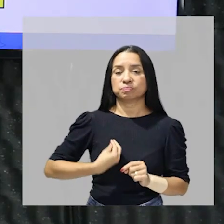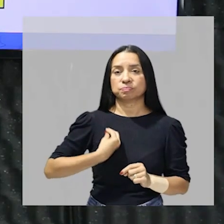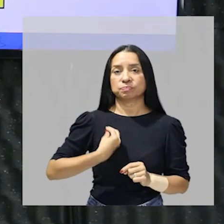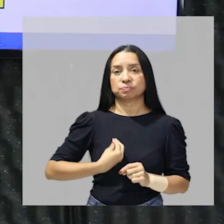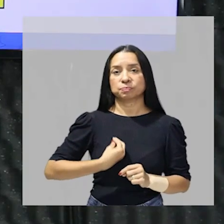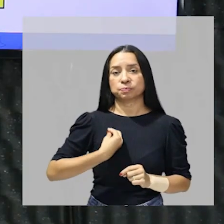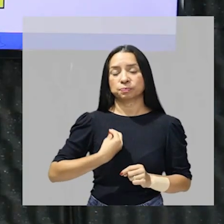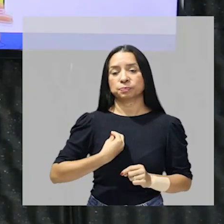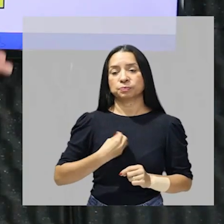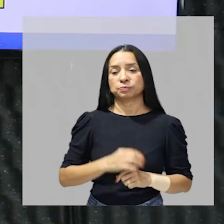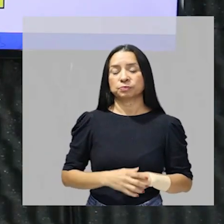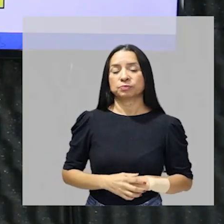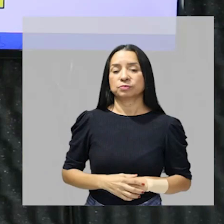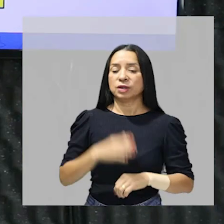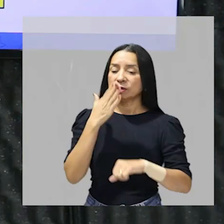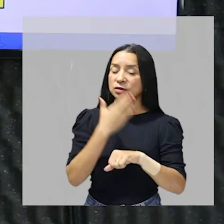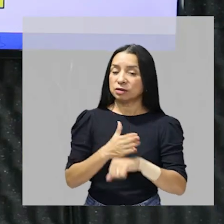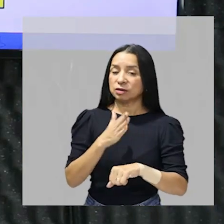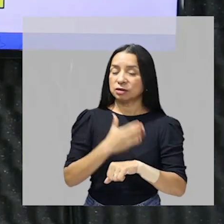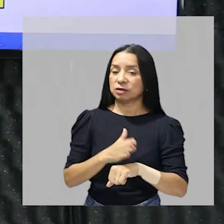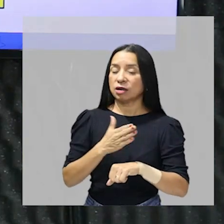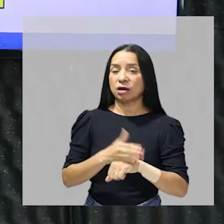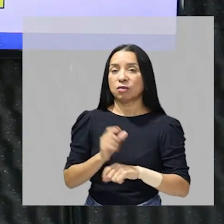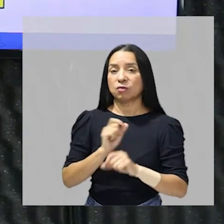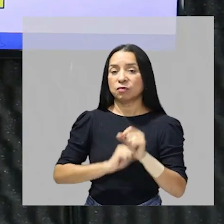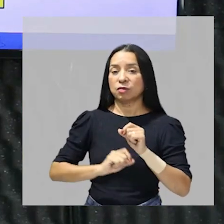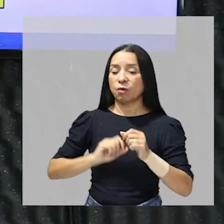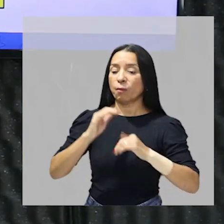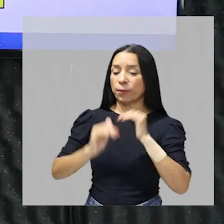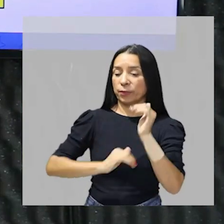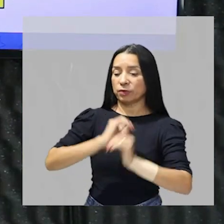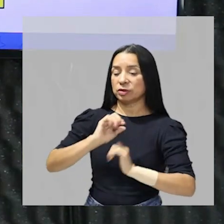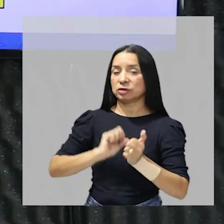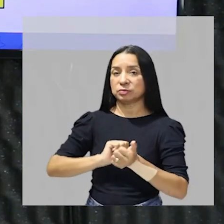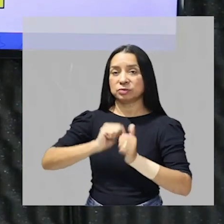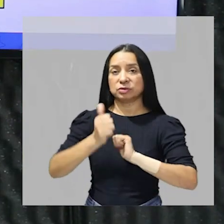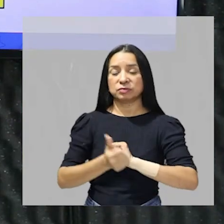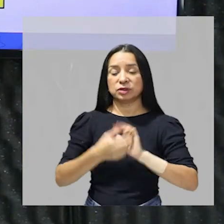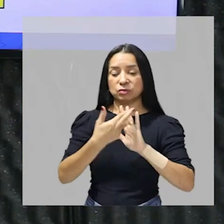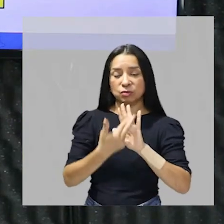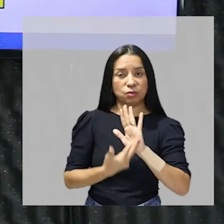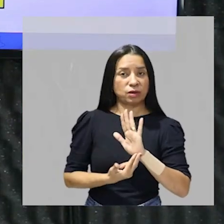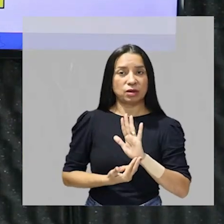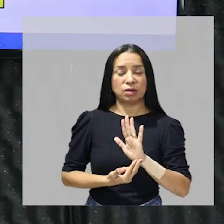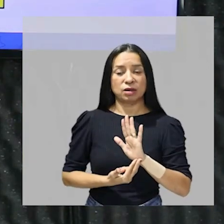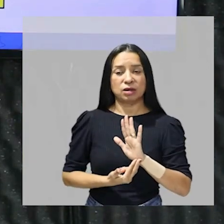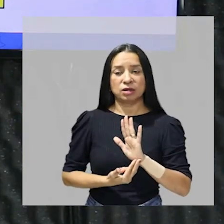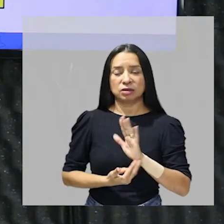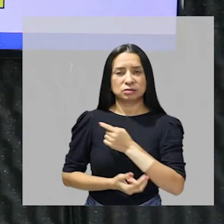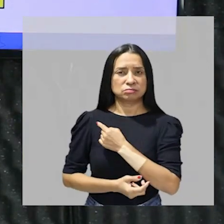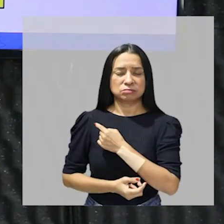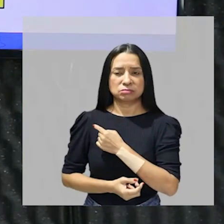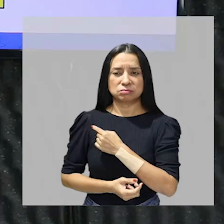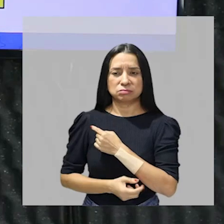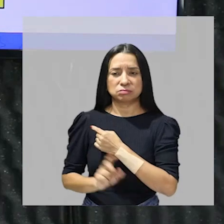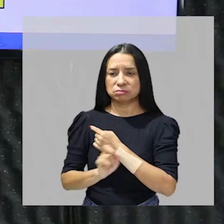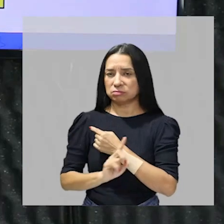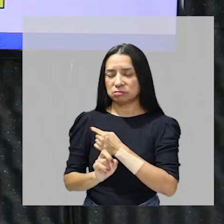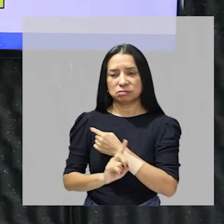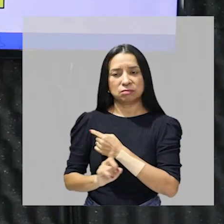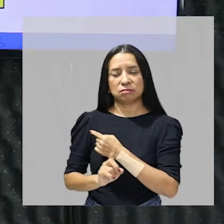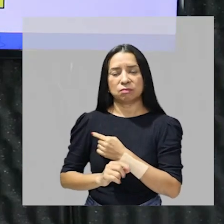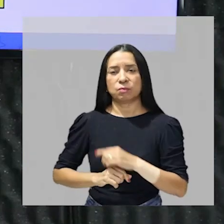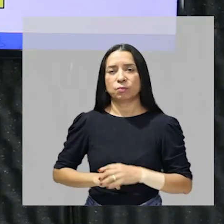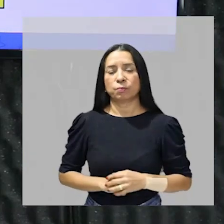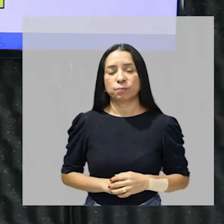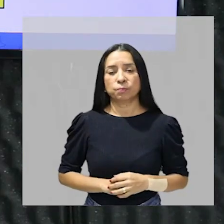Mas eles treinavam ginástica, esse processo esportivizado que acontece hoje, com regras, com federações, instituições? Obviamente que